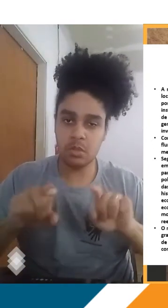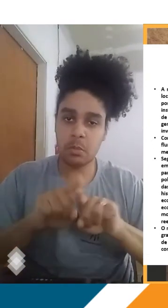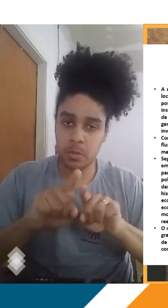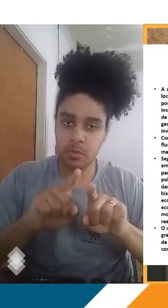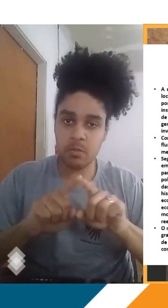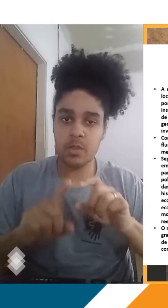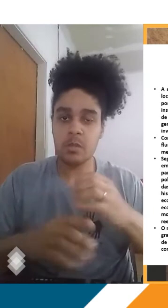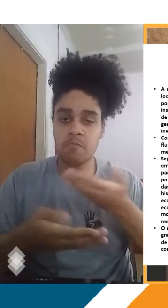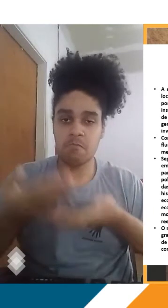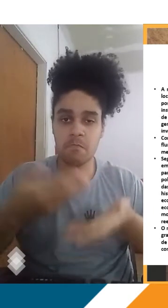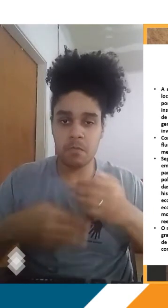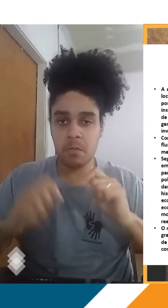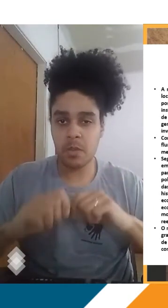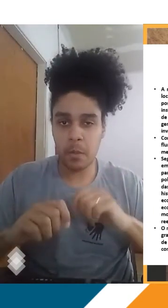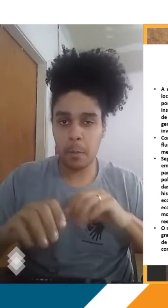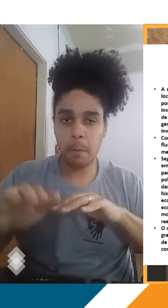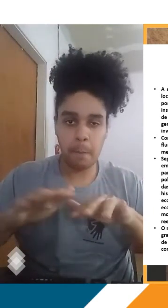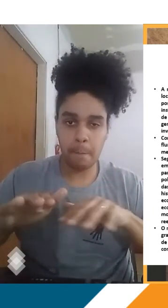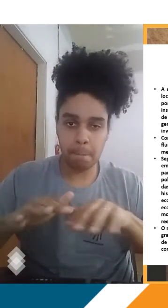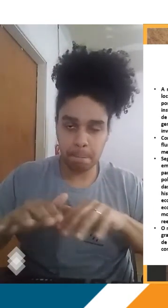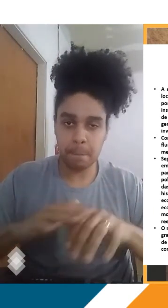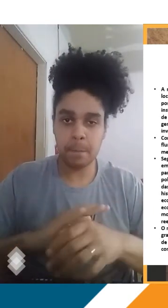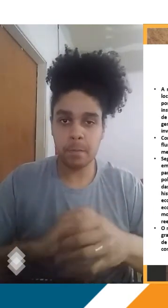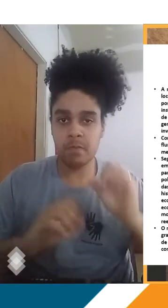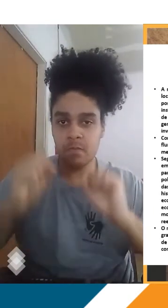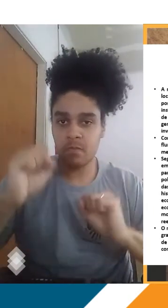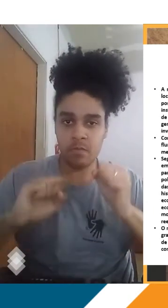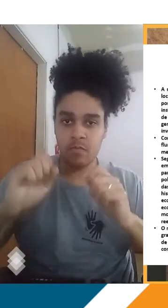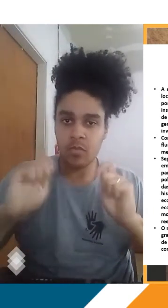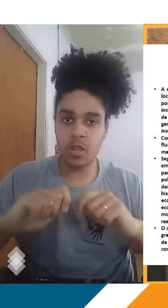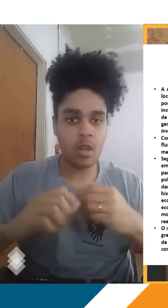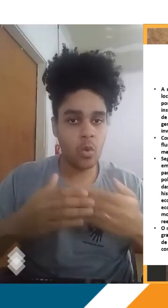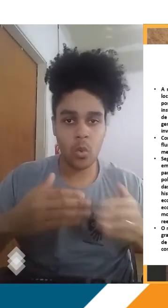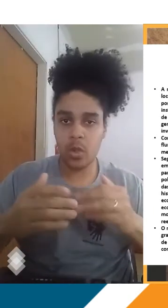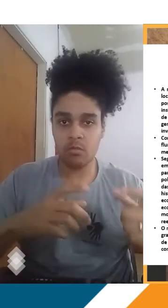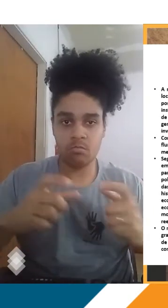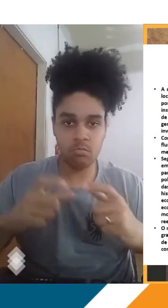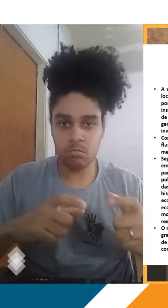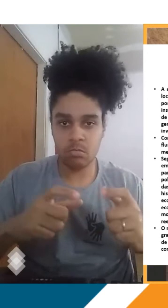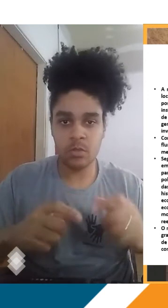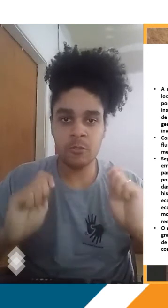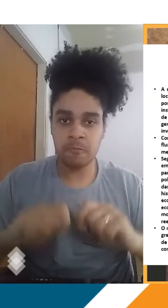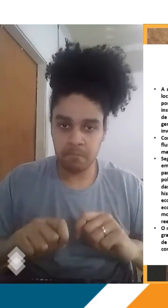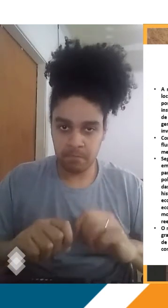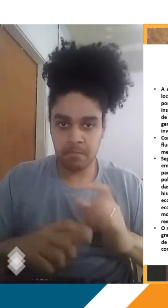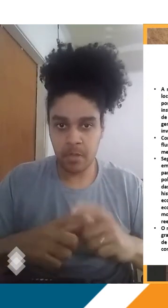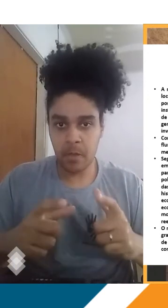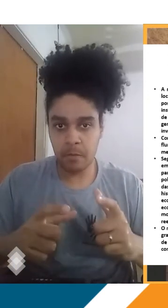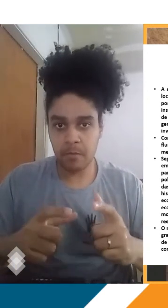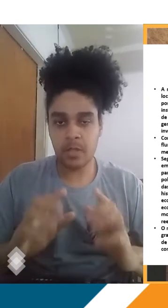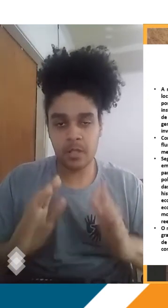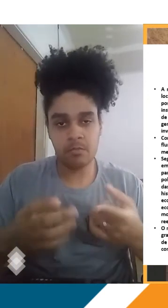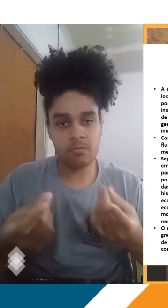de transporte, que possibilitou maior mobilidade das bases industriais, podendo se instalar em qualquer lugar e obtendo uma